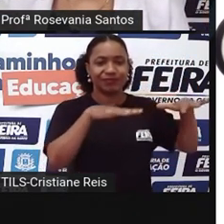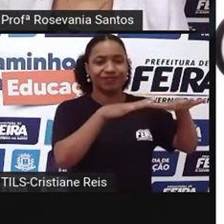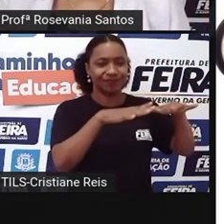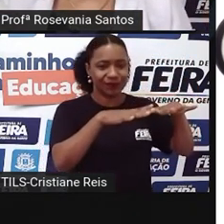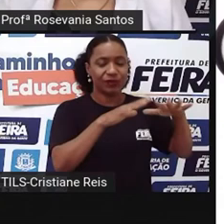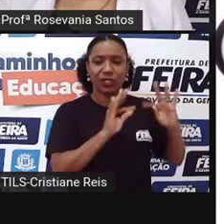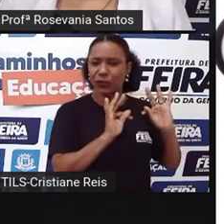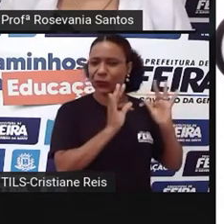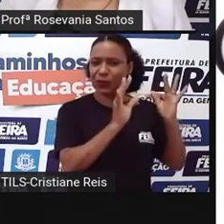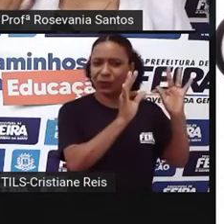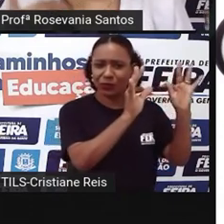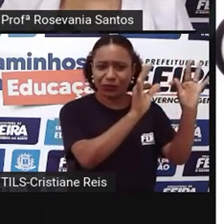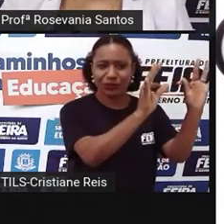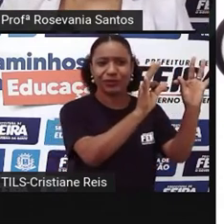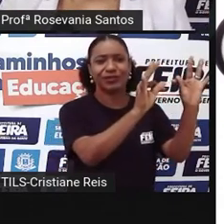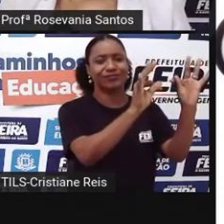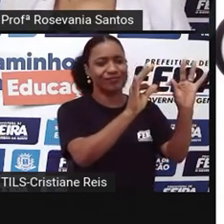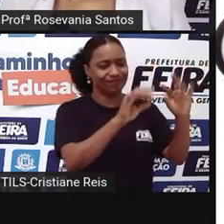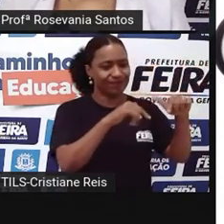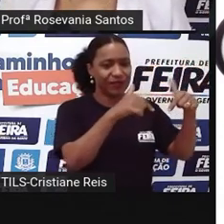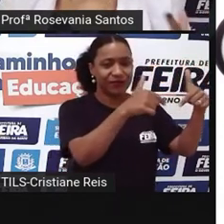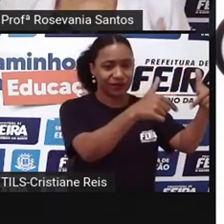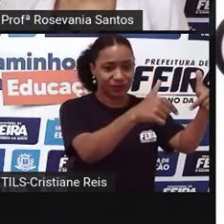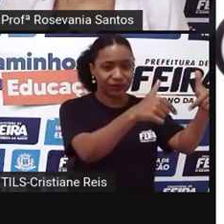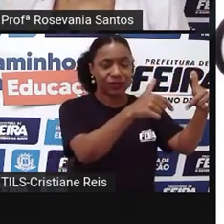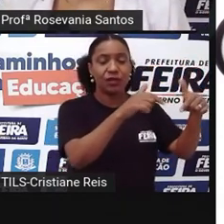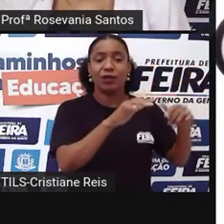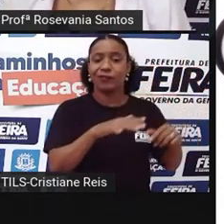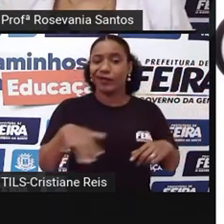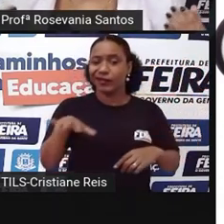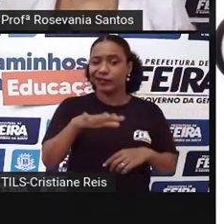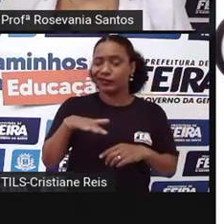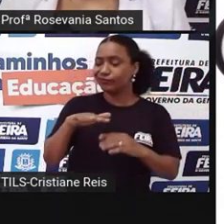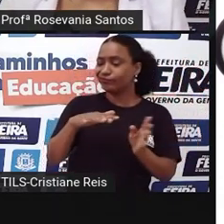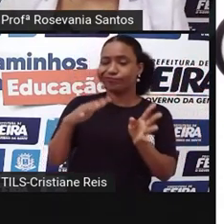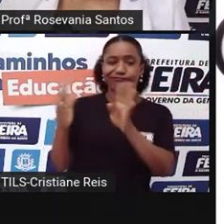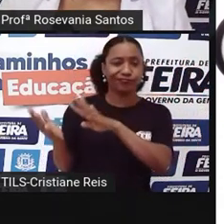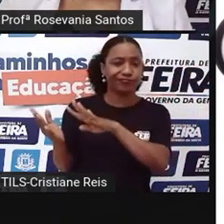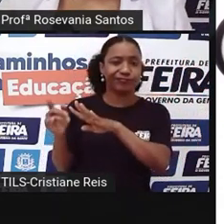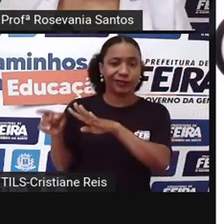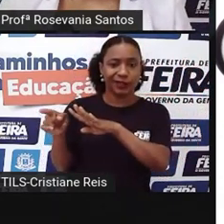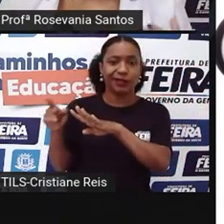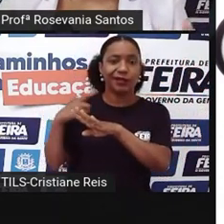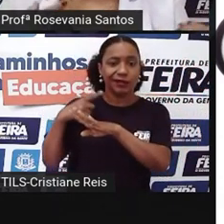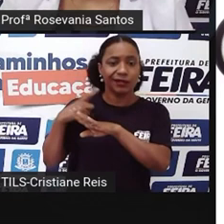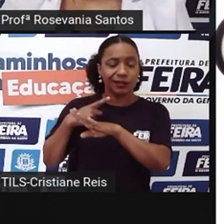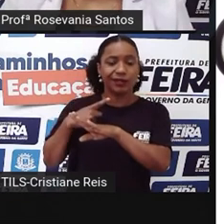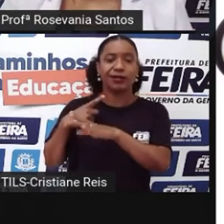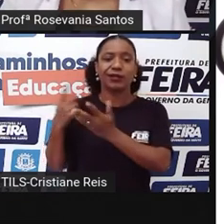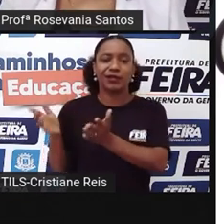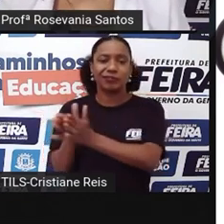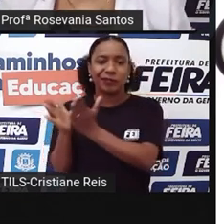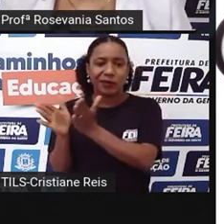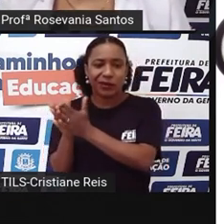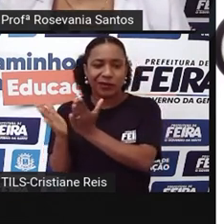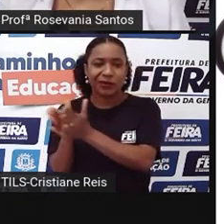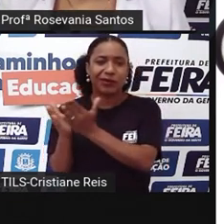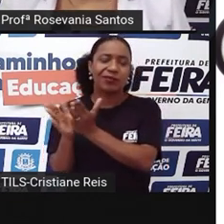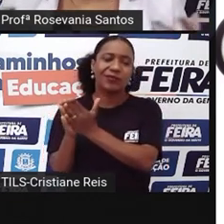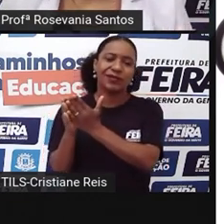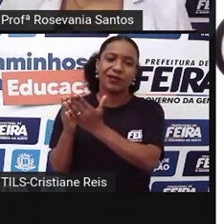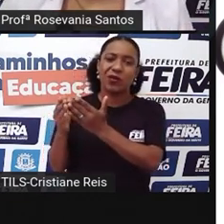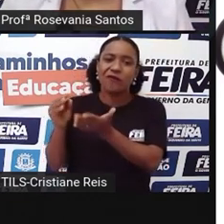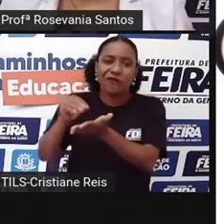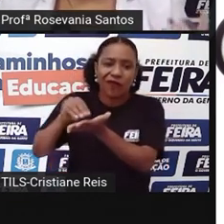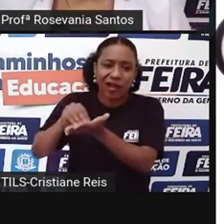bastante tecnológicos, você também vai estar falando aí de áreas pobres, com deficiências de coisas até simples para um mundo de